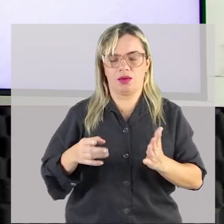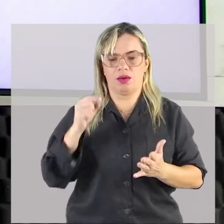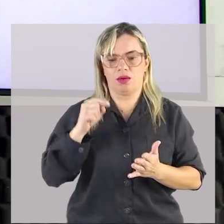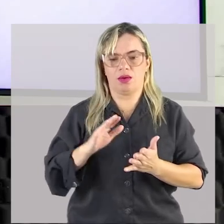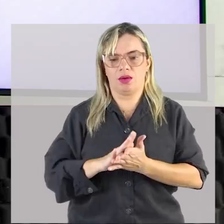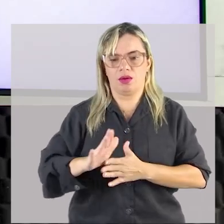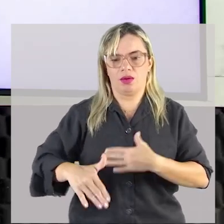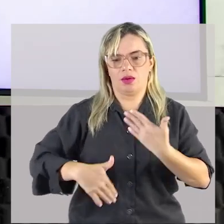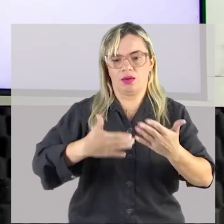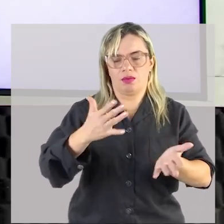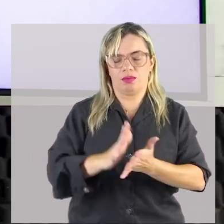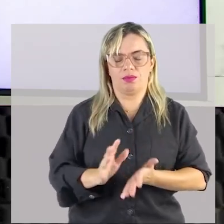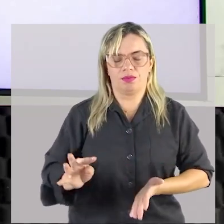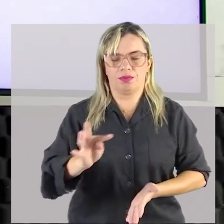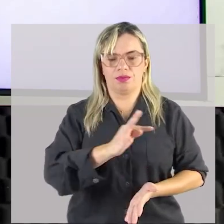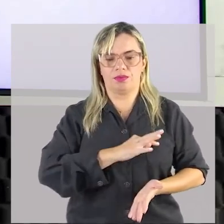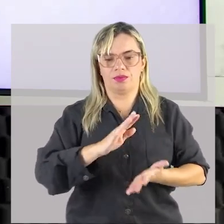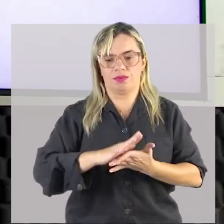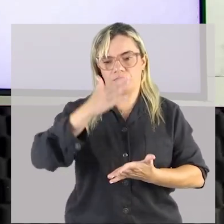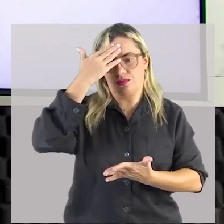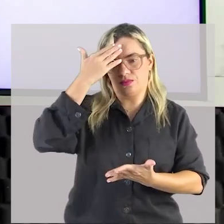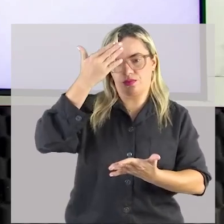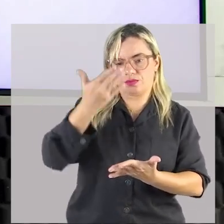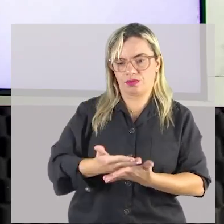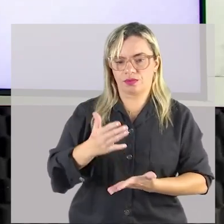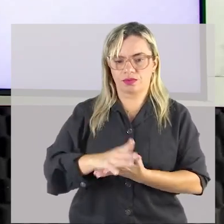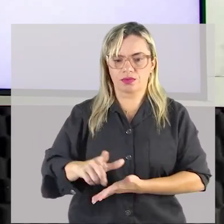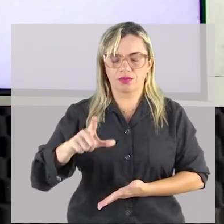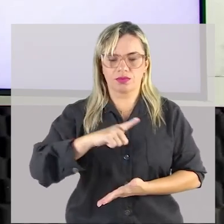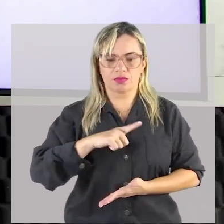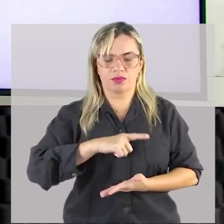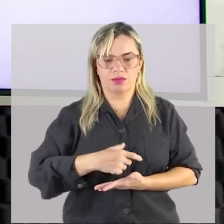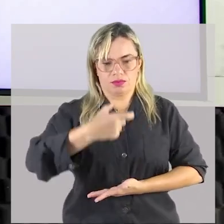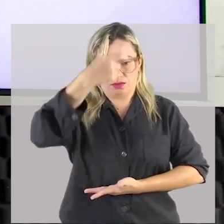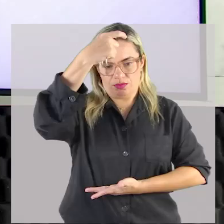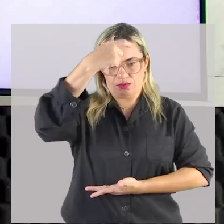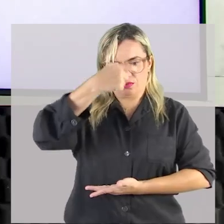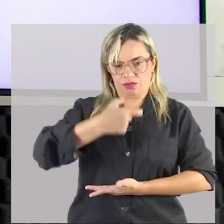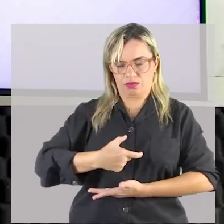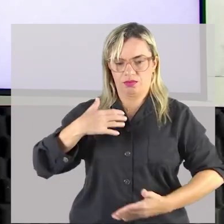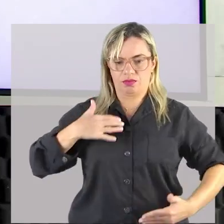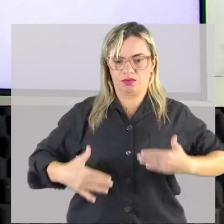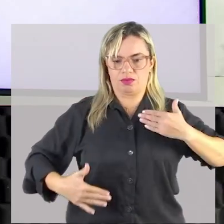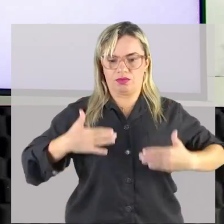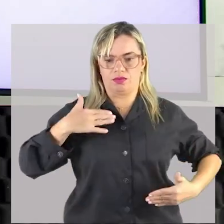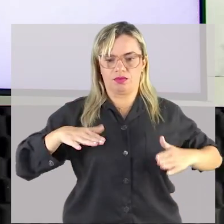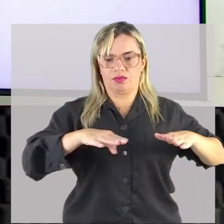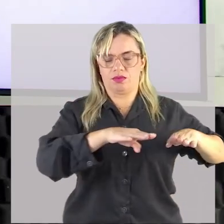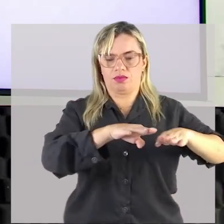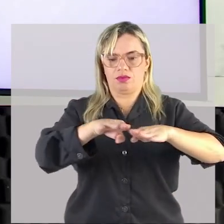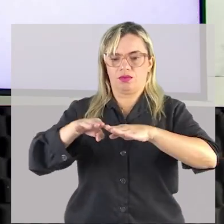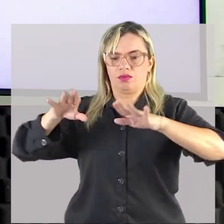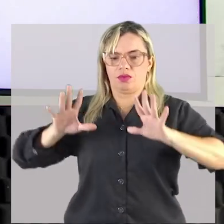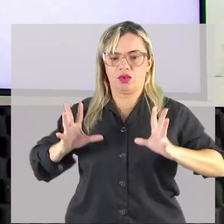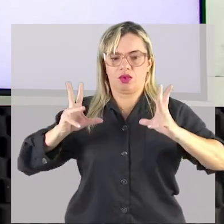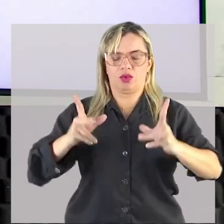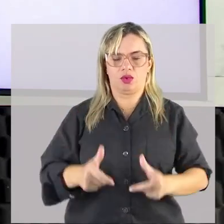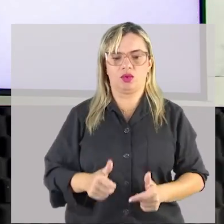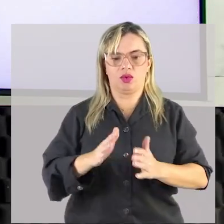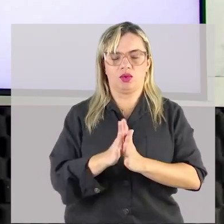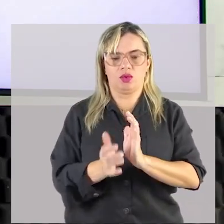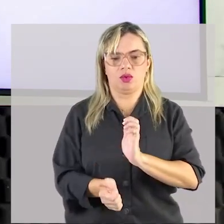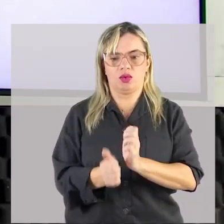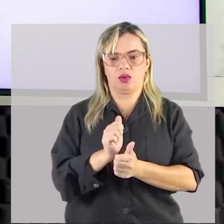Ao longo do tempo, os técnicos acreditavam que existia um perfil físico padrão para todos os